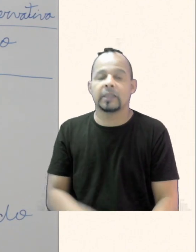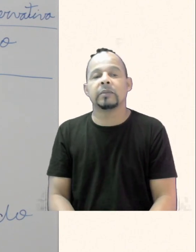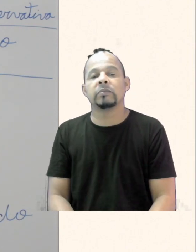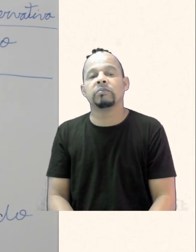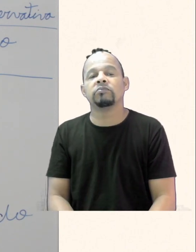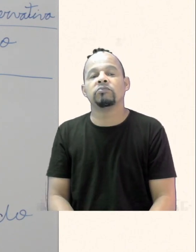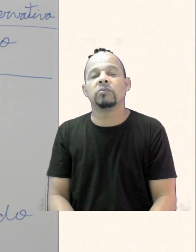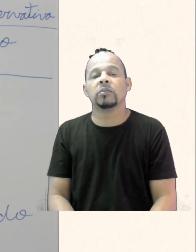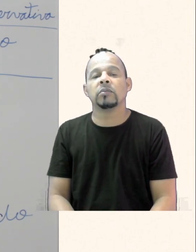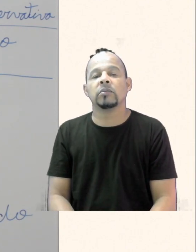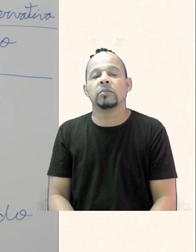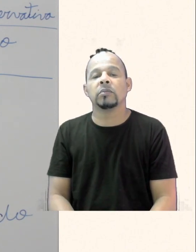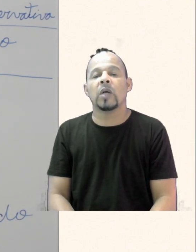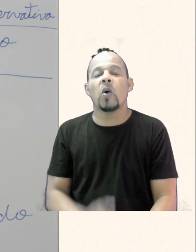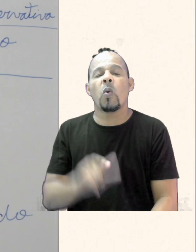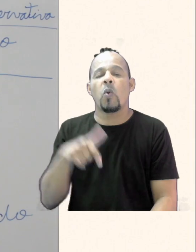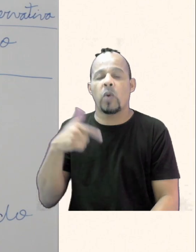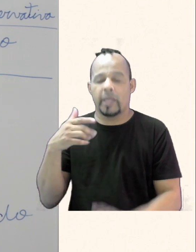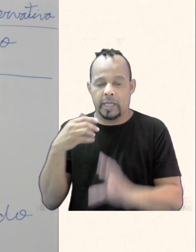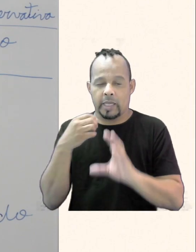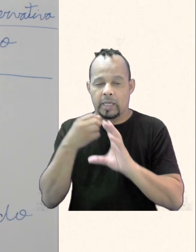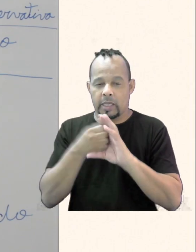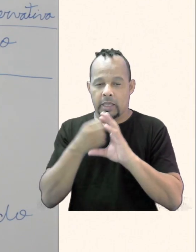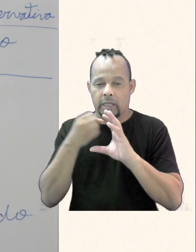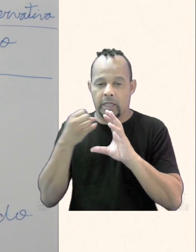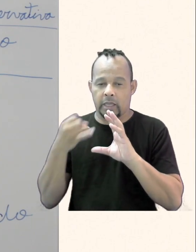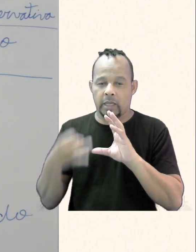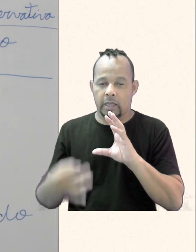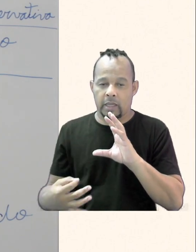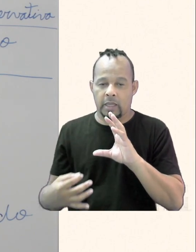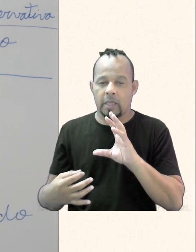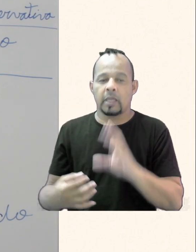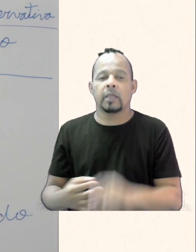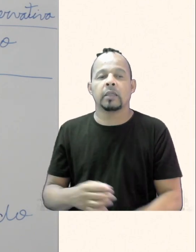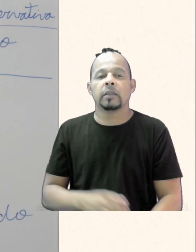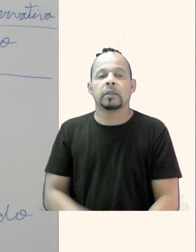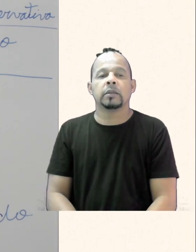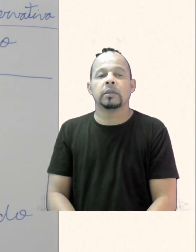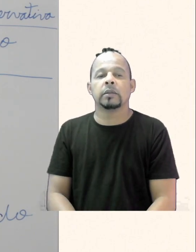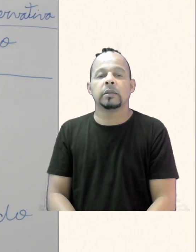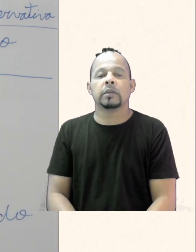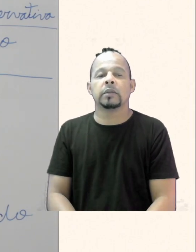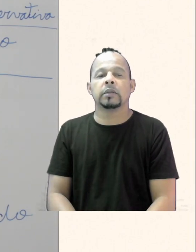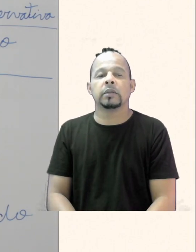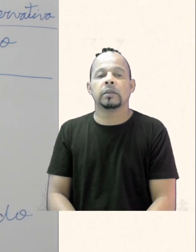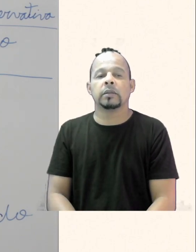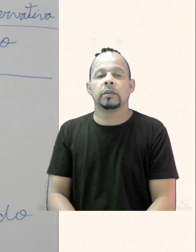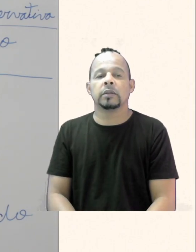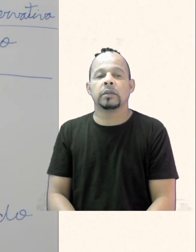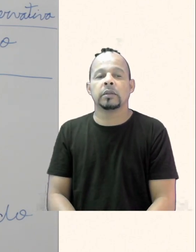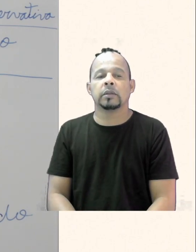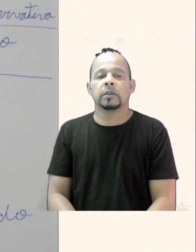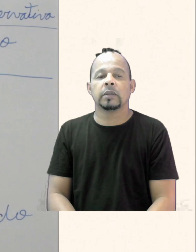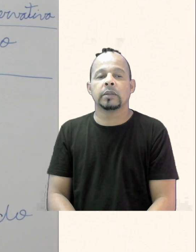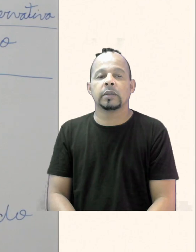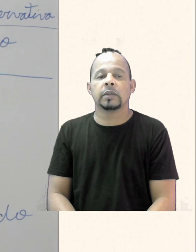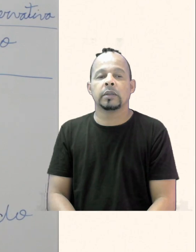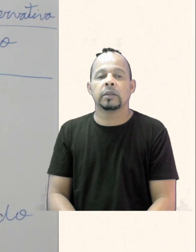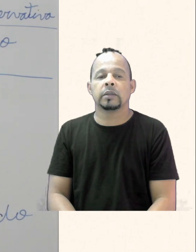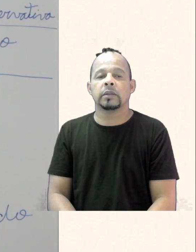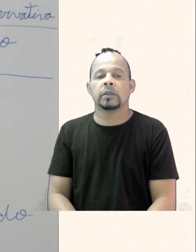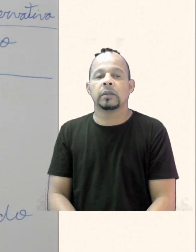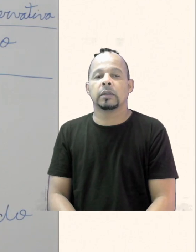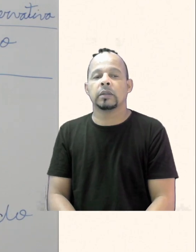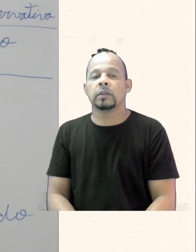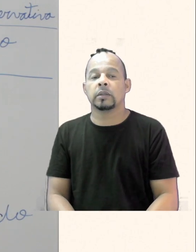outra propriedade. U é igual a menos a integral de f escalar dr, e